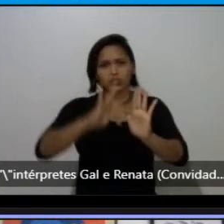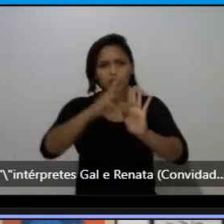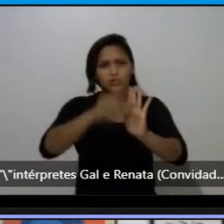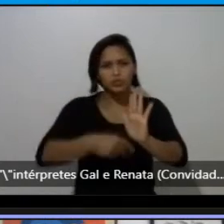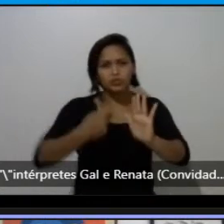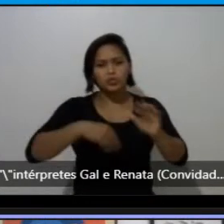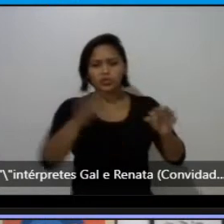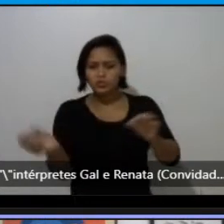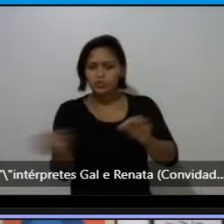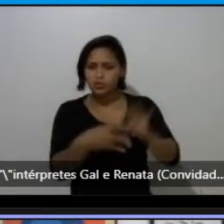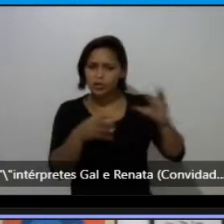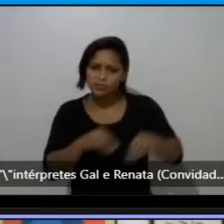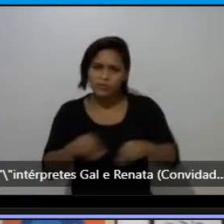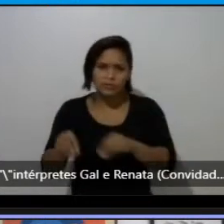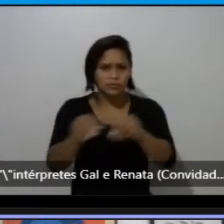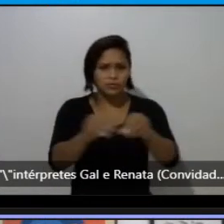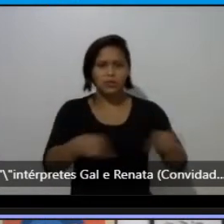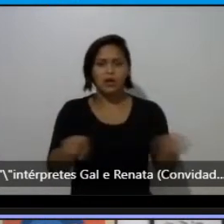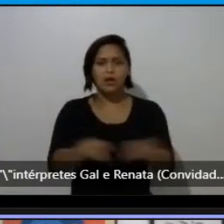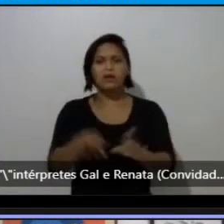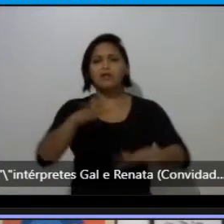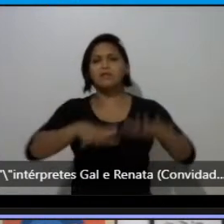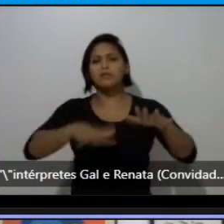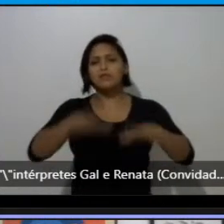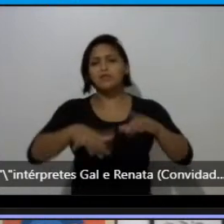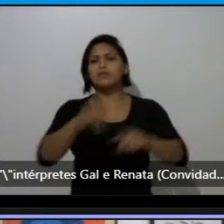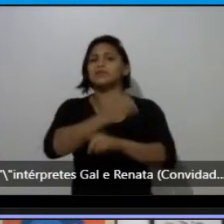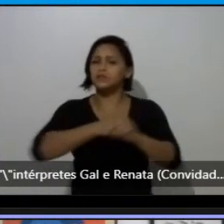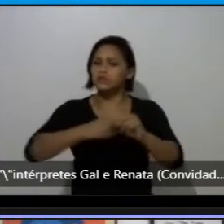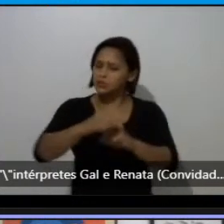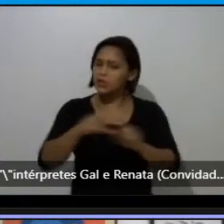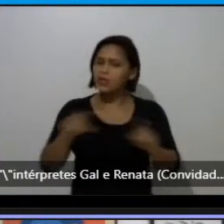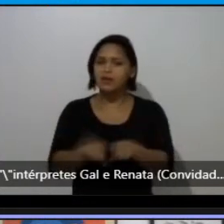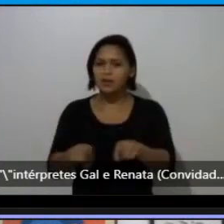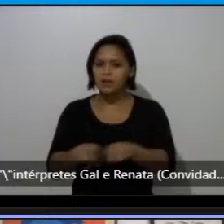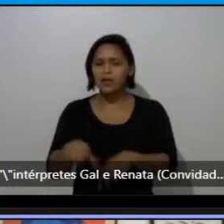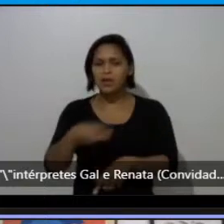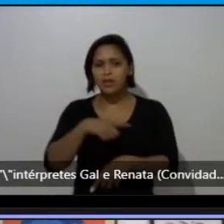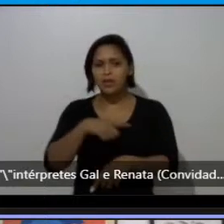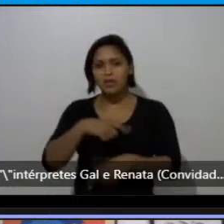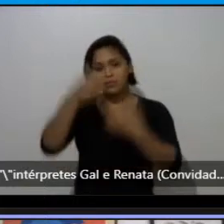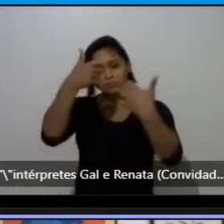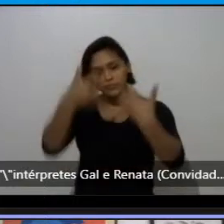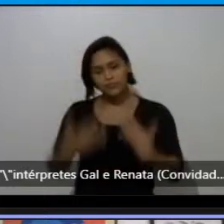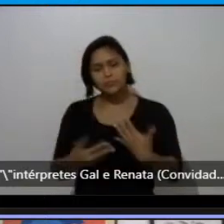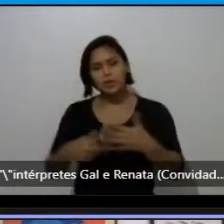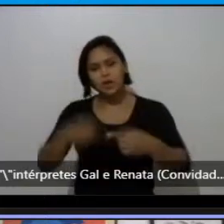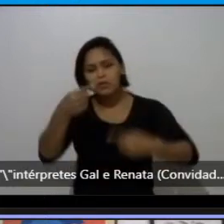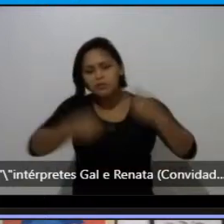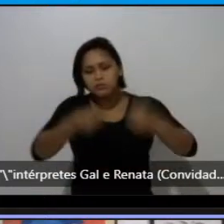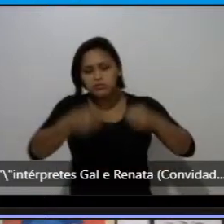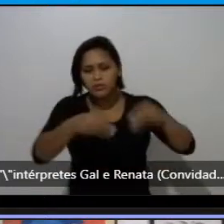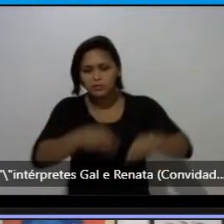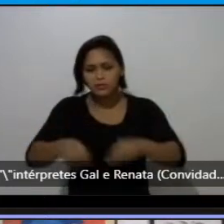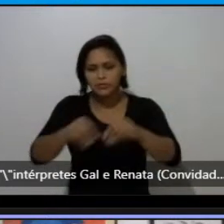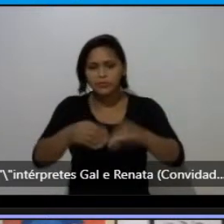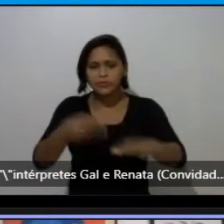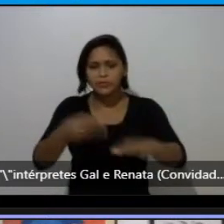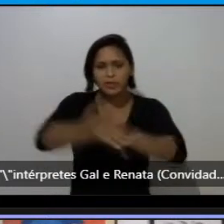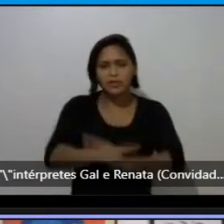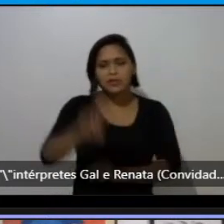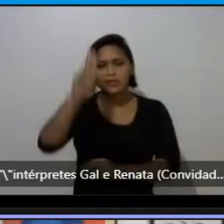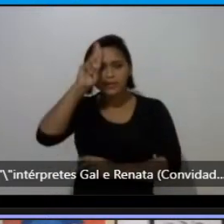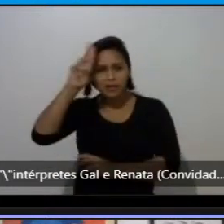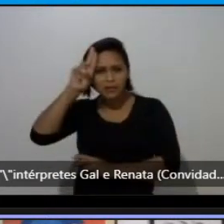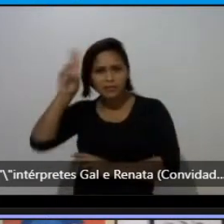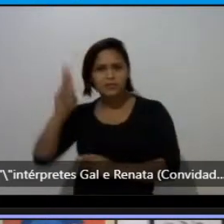novas territorialidades, porque os movimentos sociais também tensionam, né, a discussão de território dentro da academia.